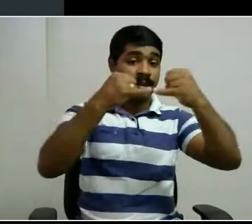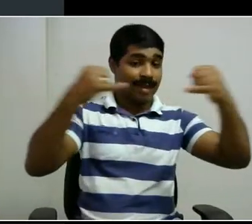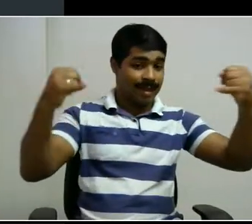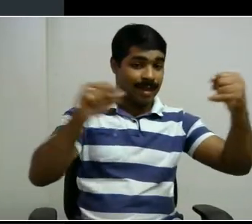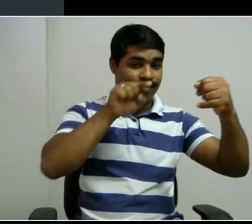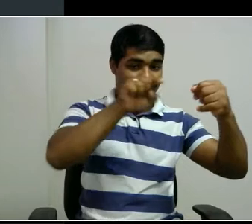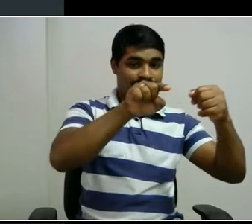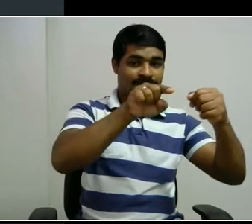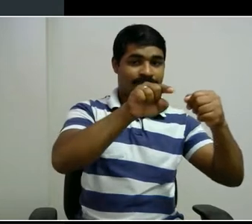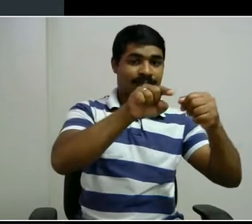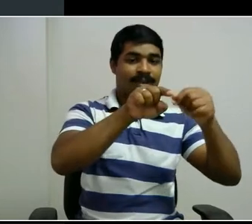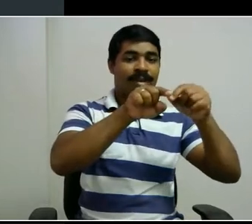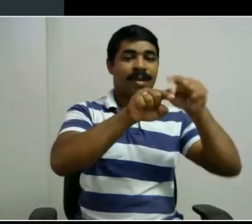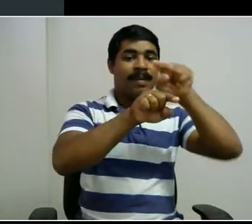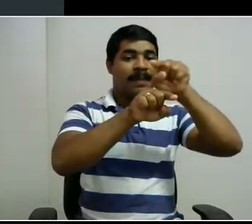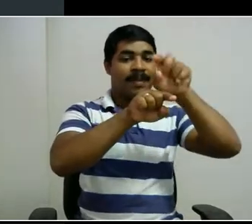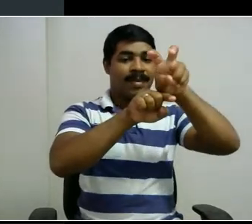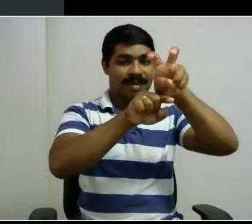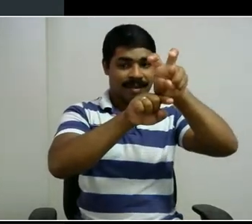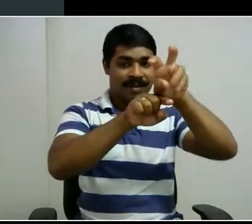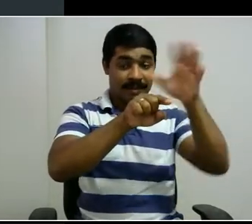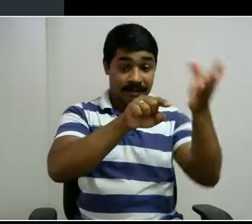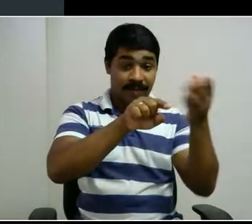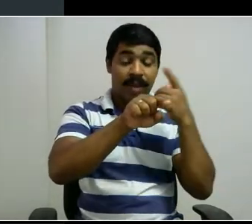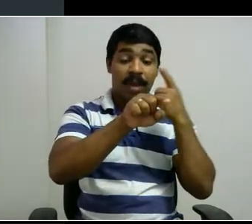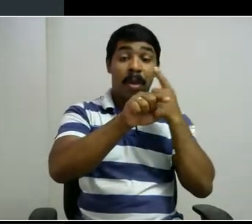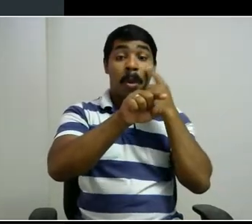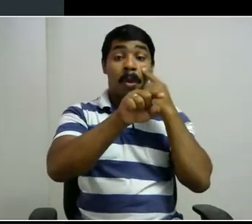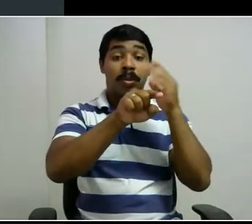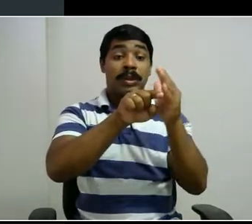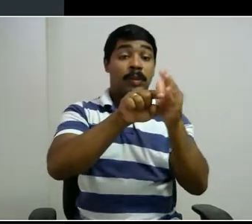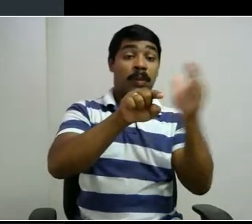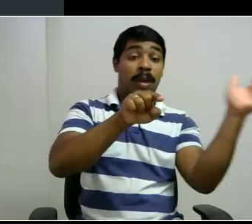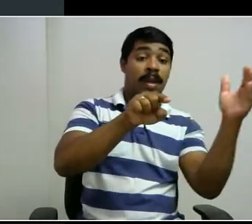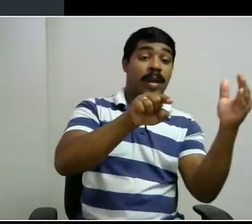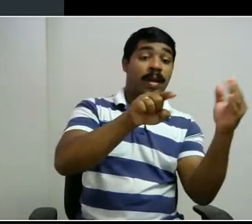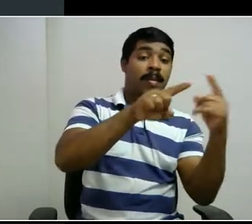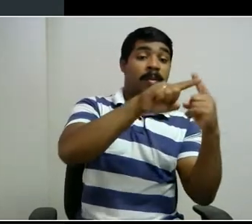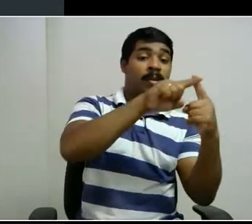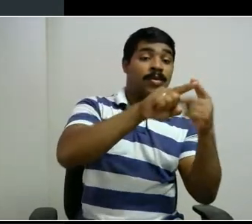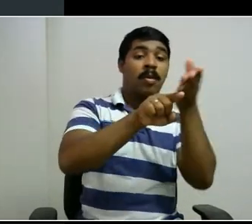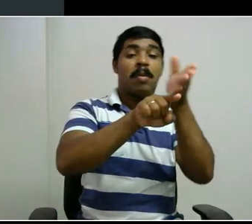E agora você tem que distribuir o sinal positivo, se ele está para cá ou para cá.